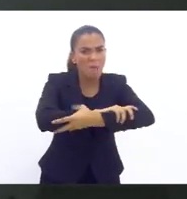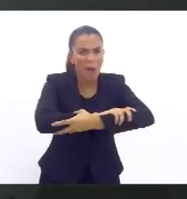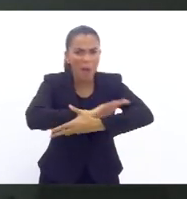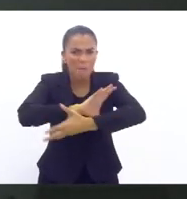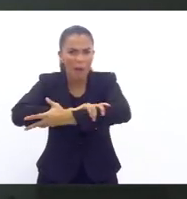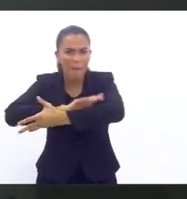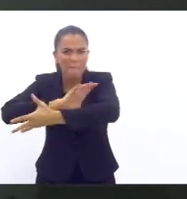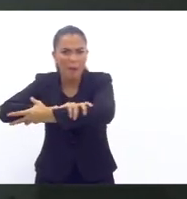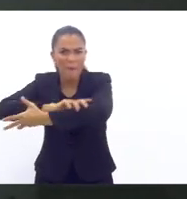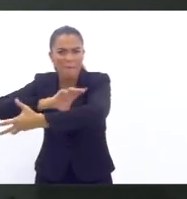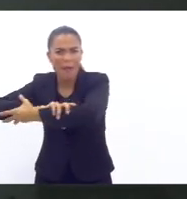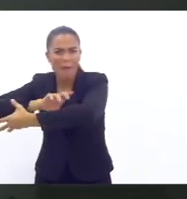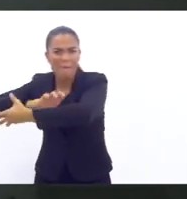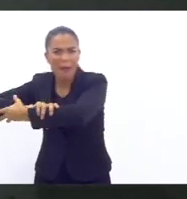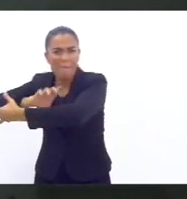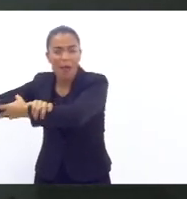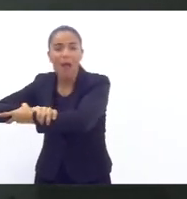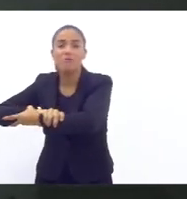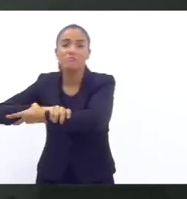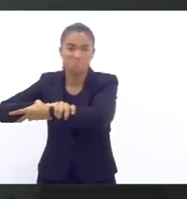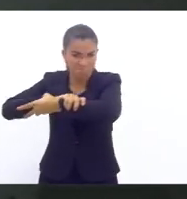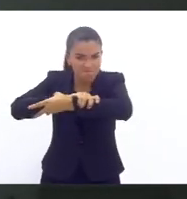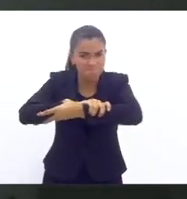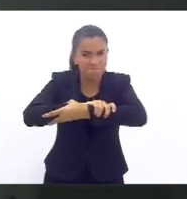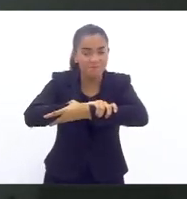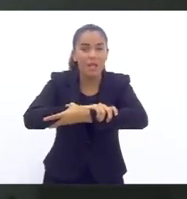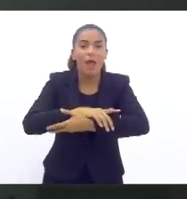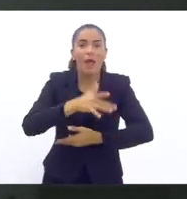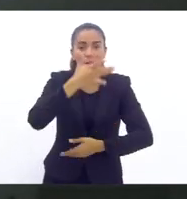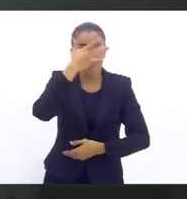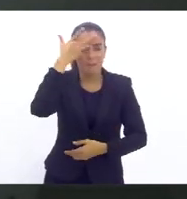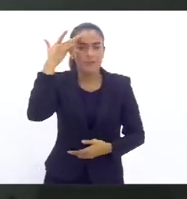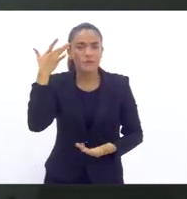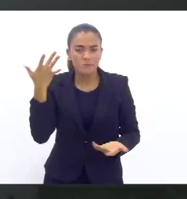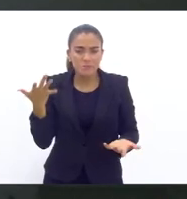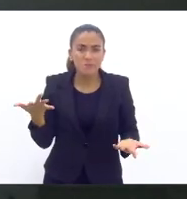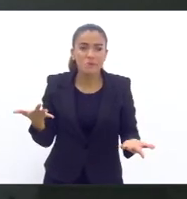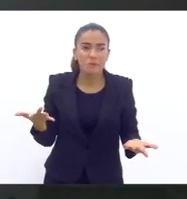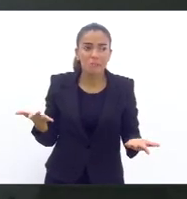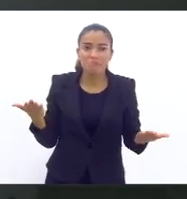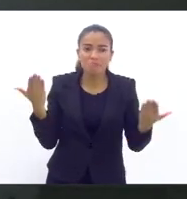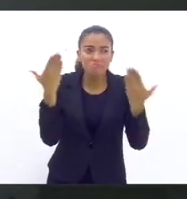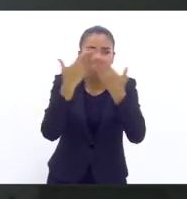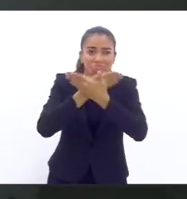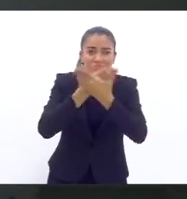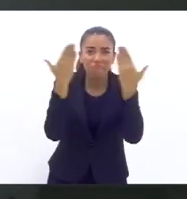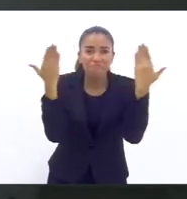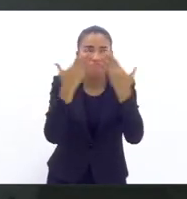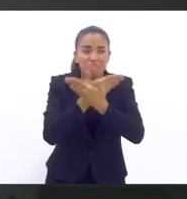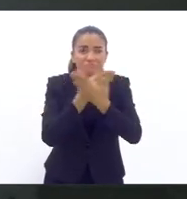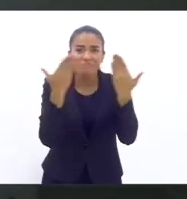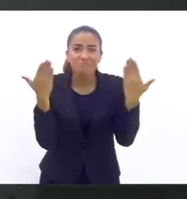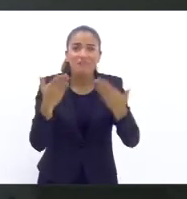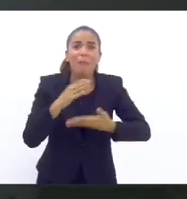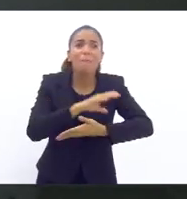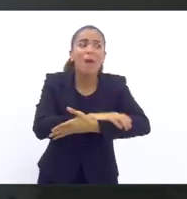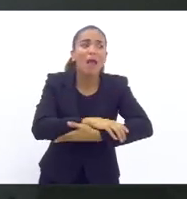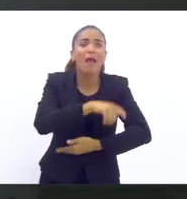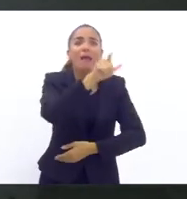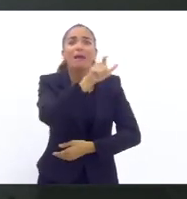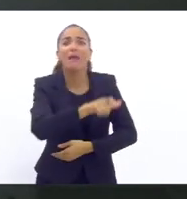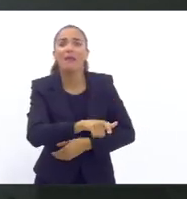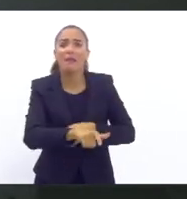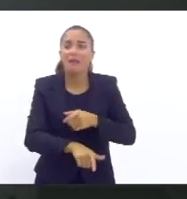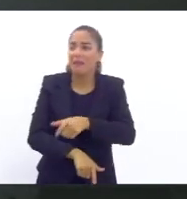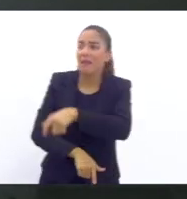ninguém Larga mão de ninguém e aí a galera era uma galera invisibilizada porque ninguém pegava nas mãos né